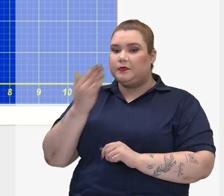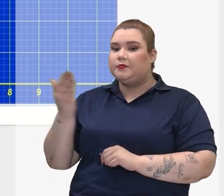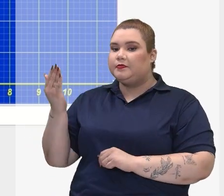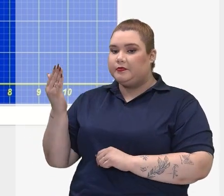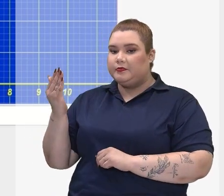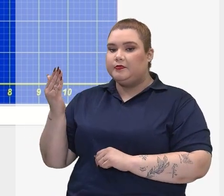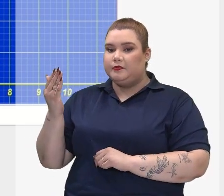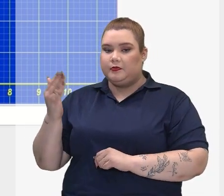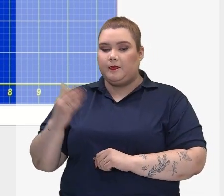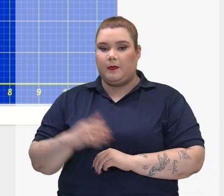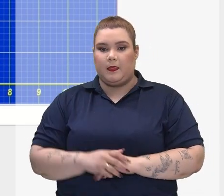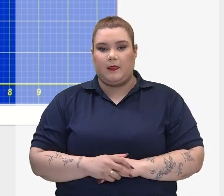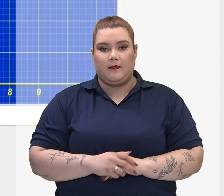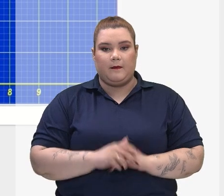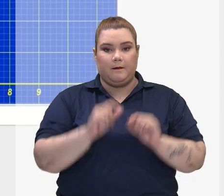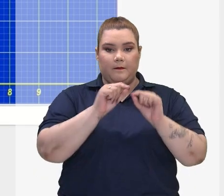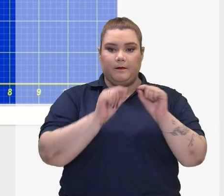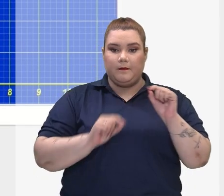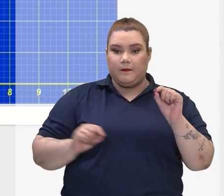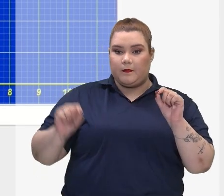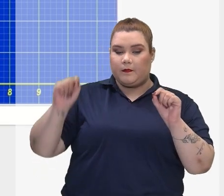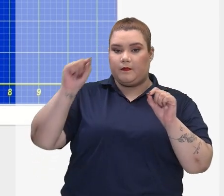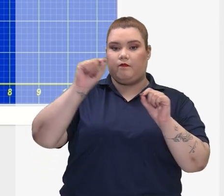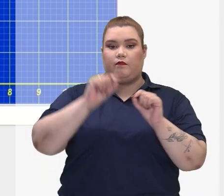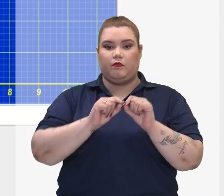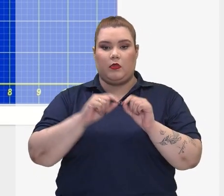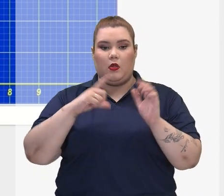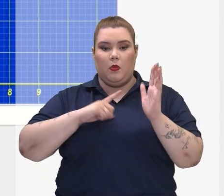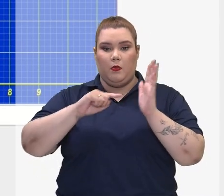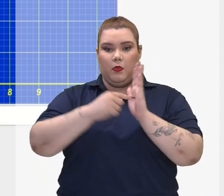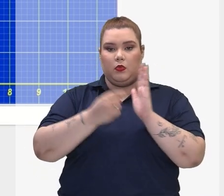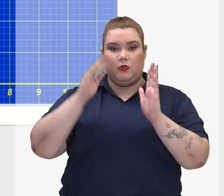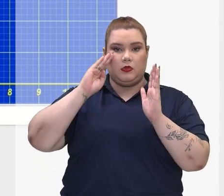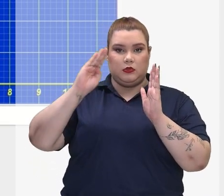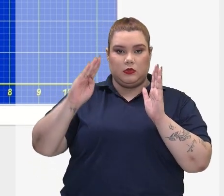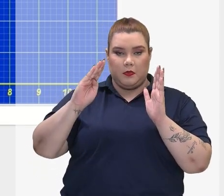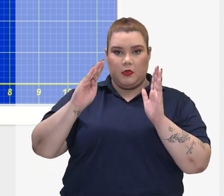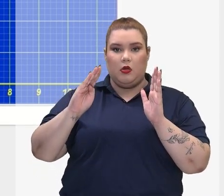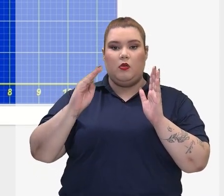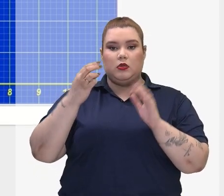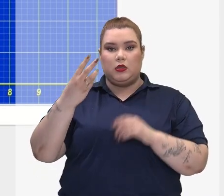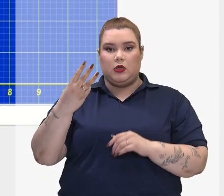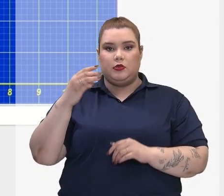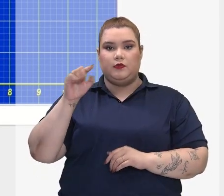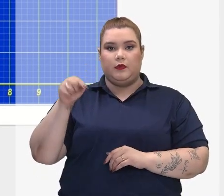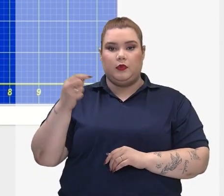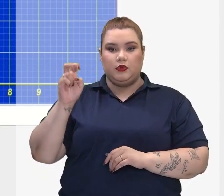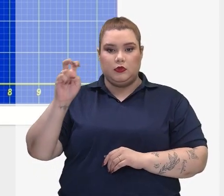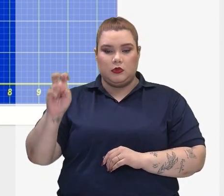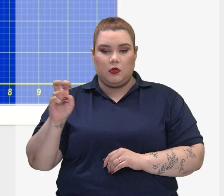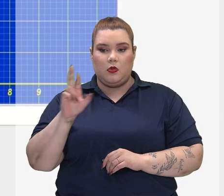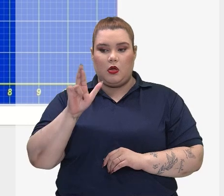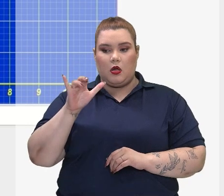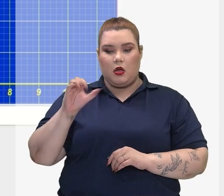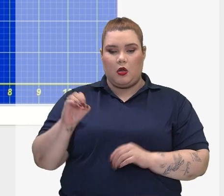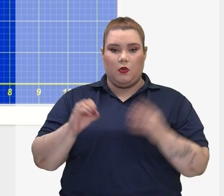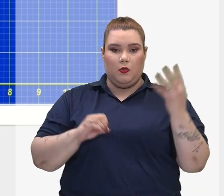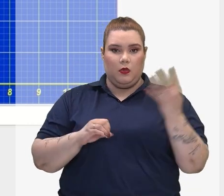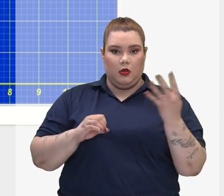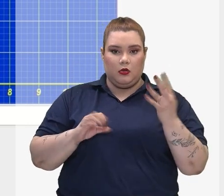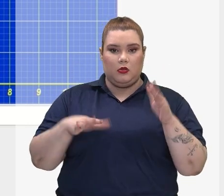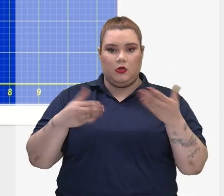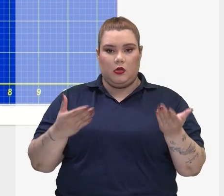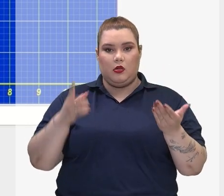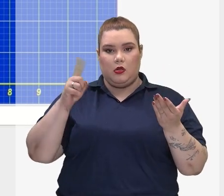Né? Circunferência, né? Com o centro nas coordenadas 3 e 5 e com o raio igual a 4. Então,